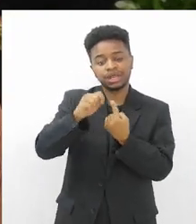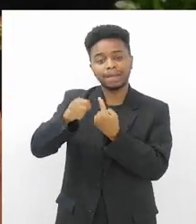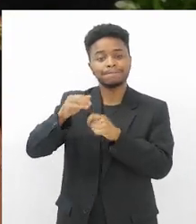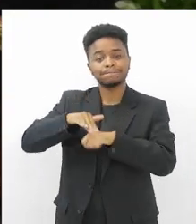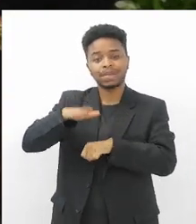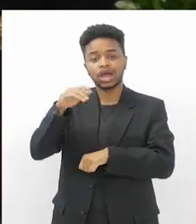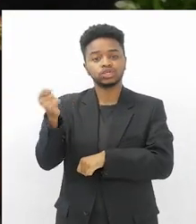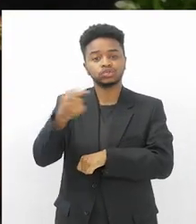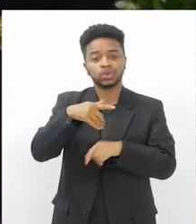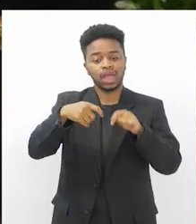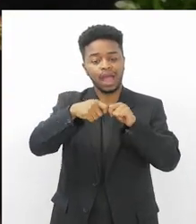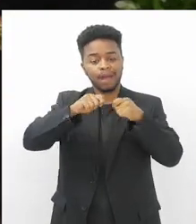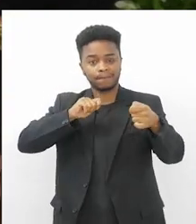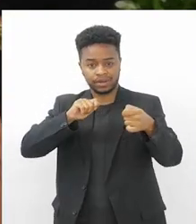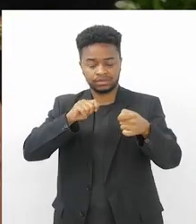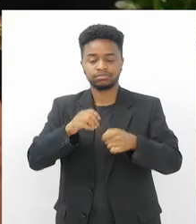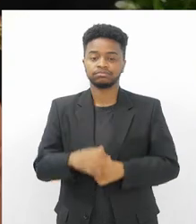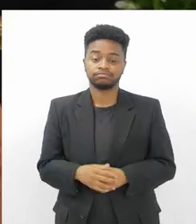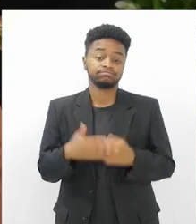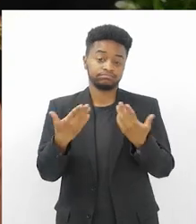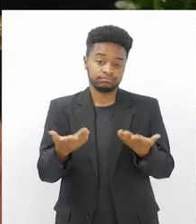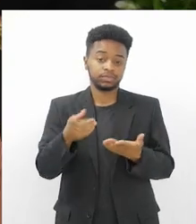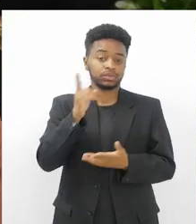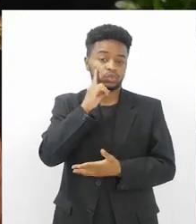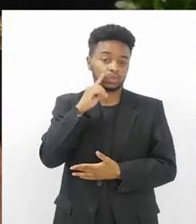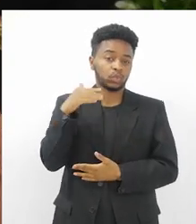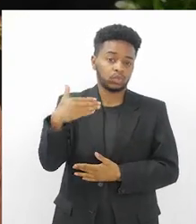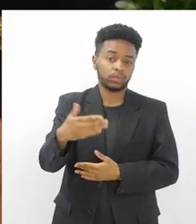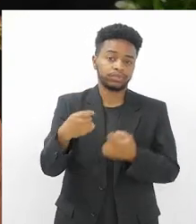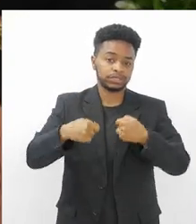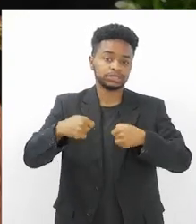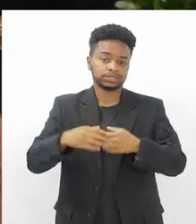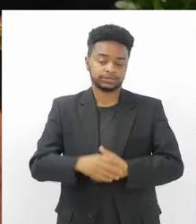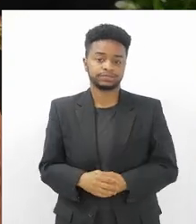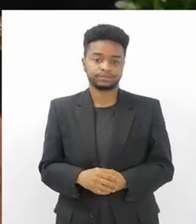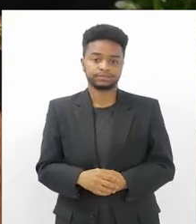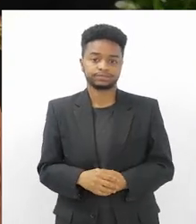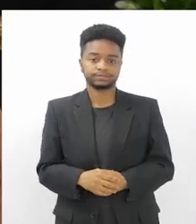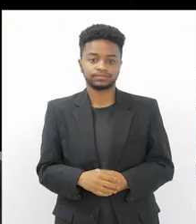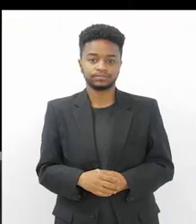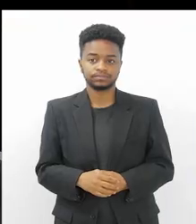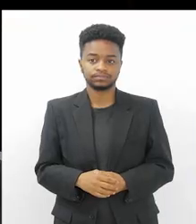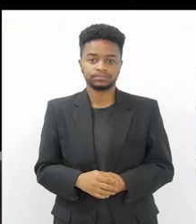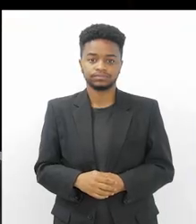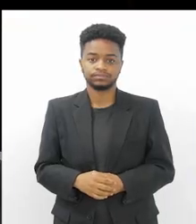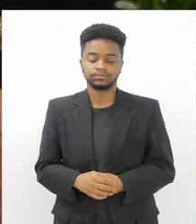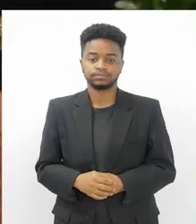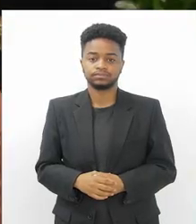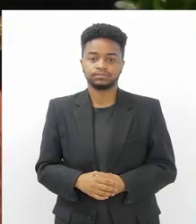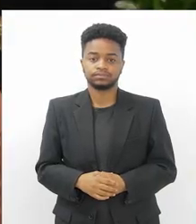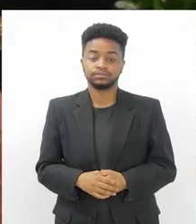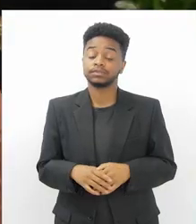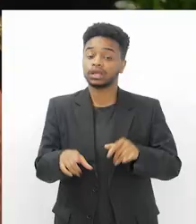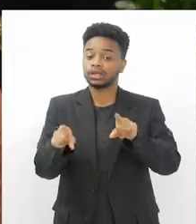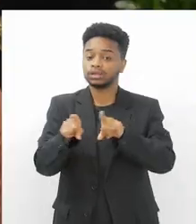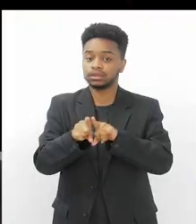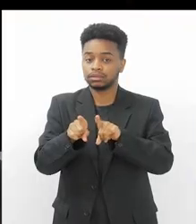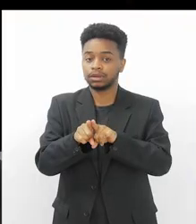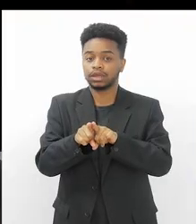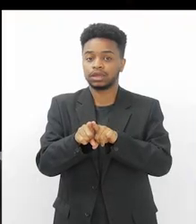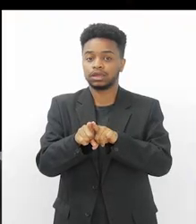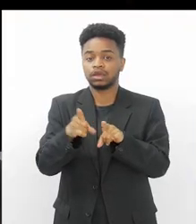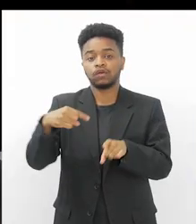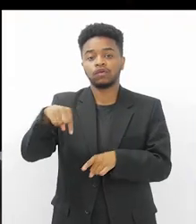aprender a descascar mais do que desembalar mais, né? Que exatamente. Essa é a nossa rotina atual. Exatamente. E